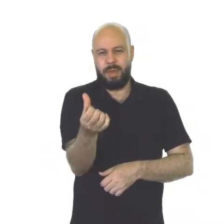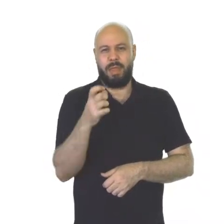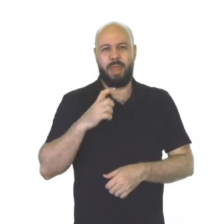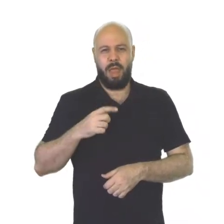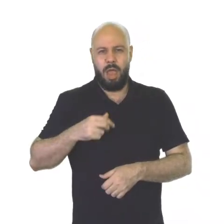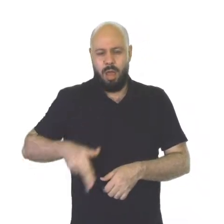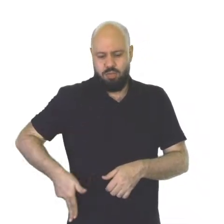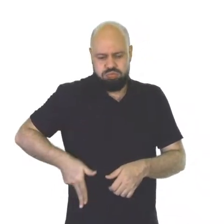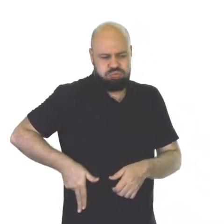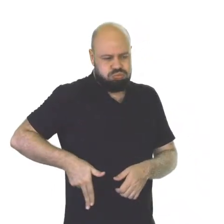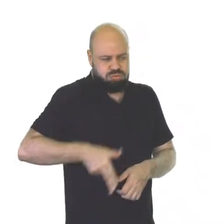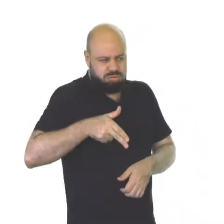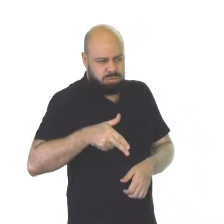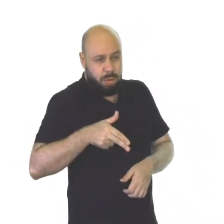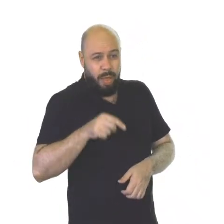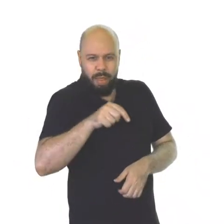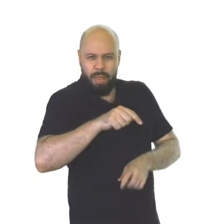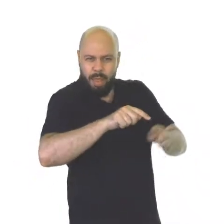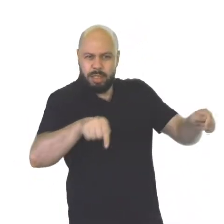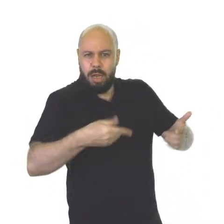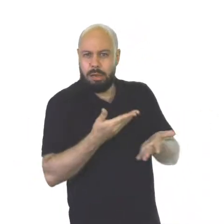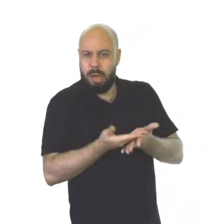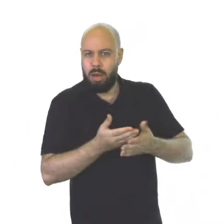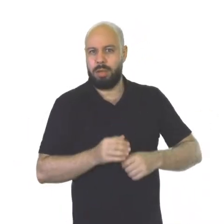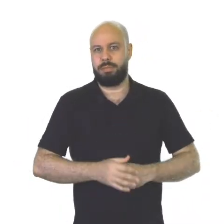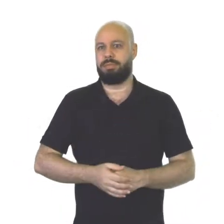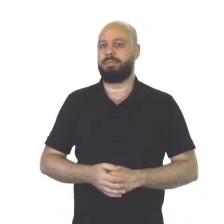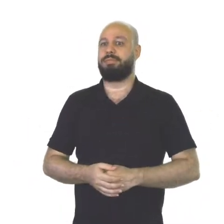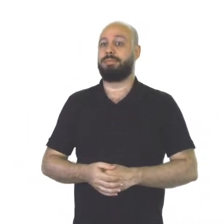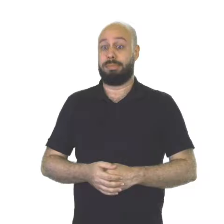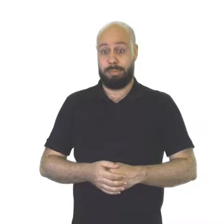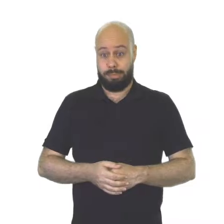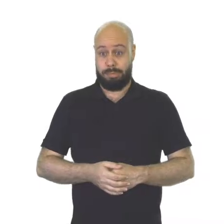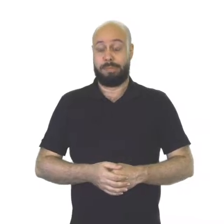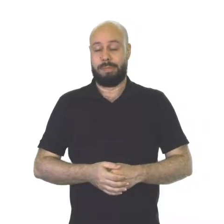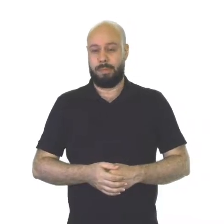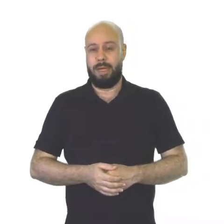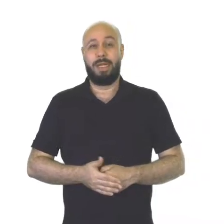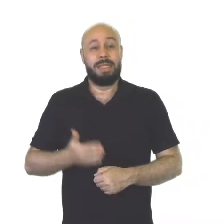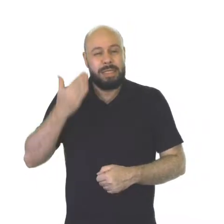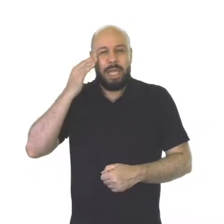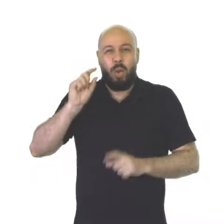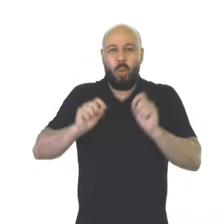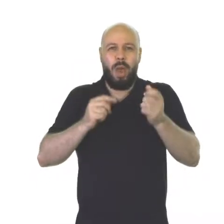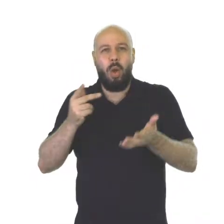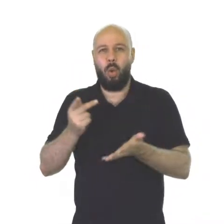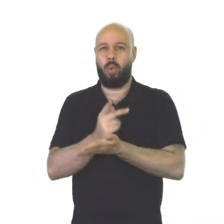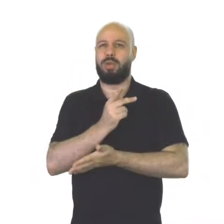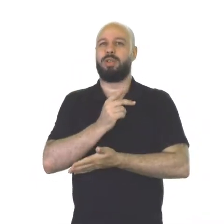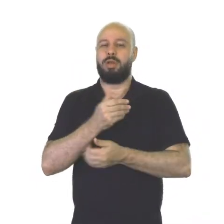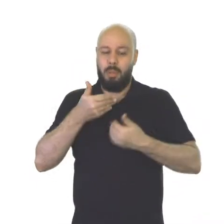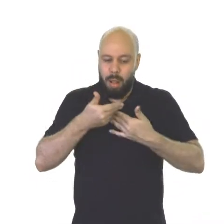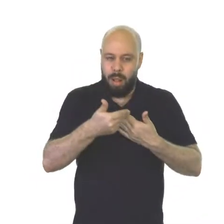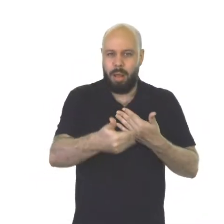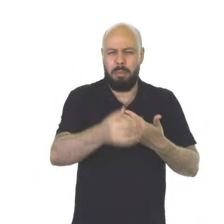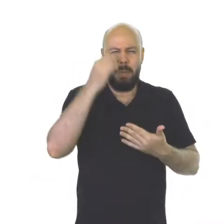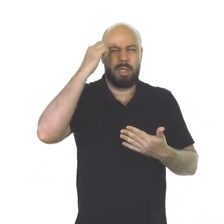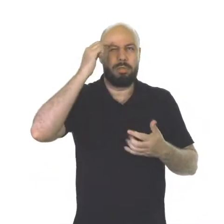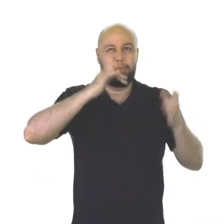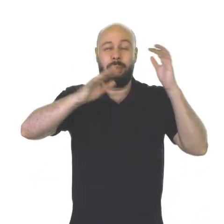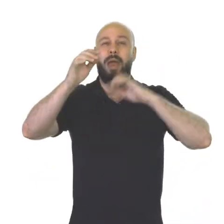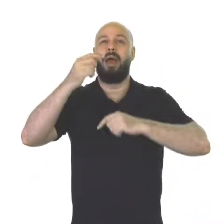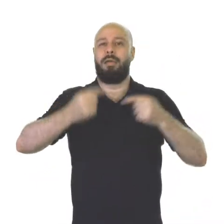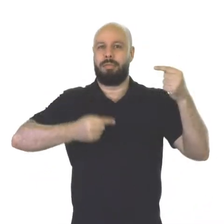uma espingarda na sala de aula. Então, opa, eu já sei que vai falar aí sobre um assunto